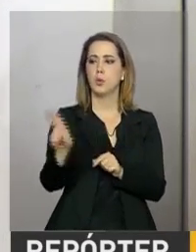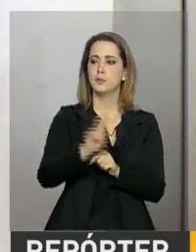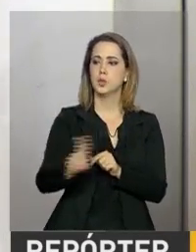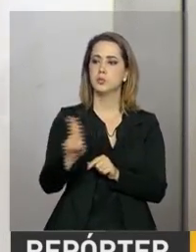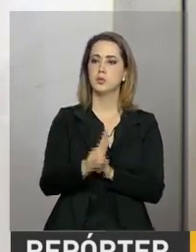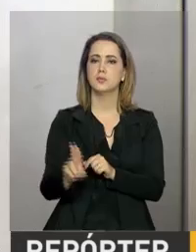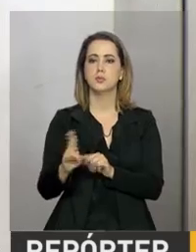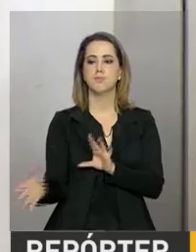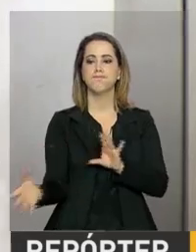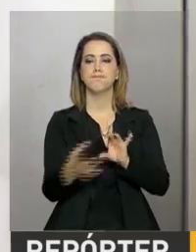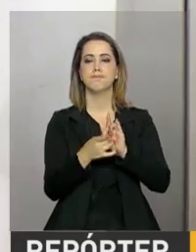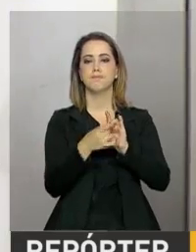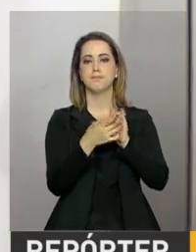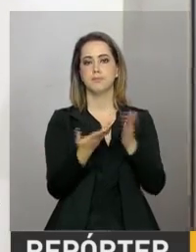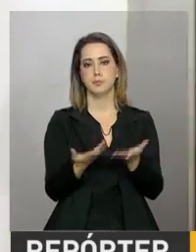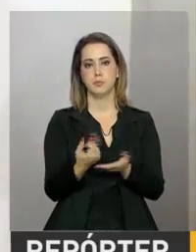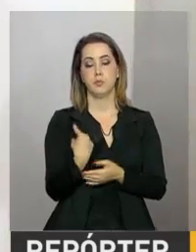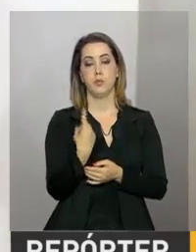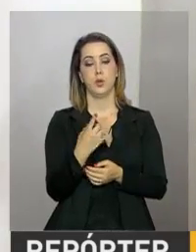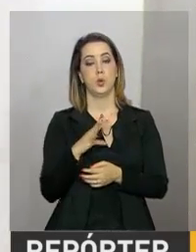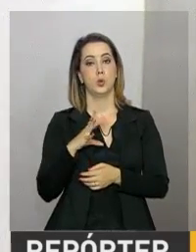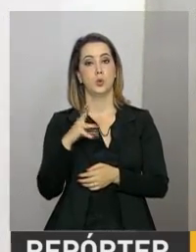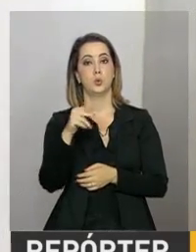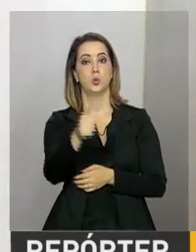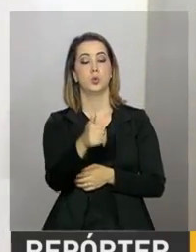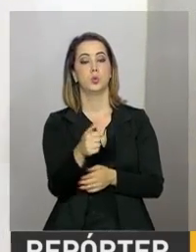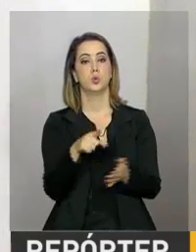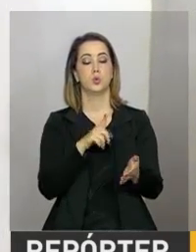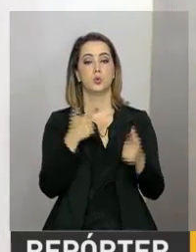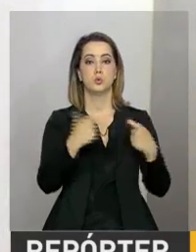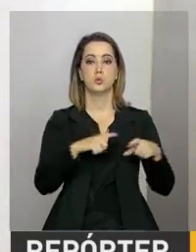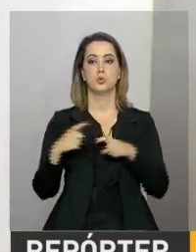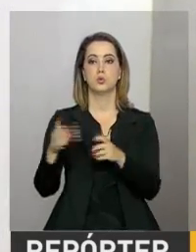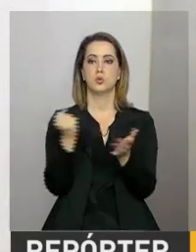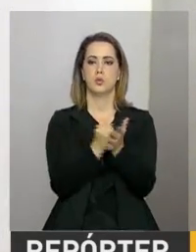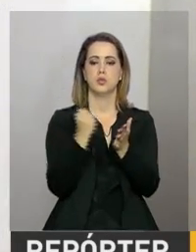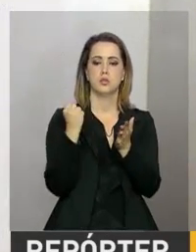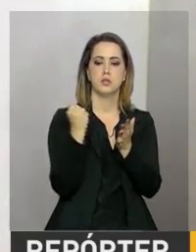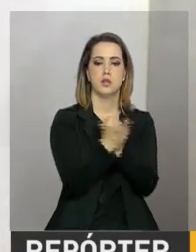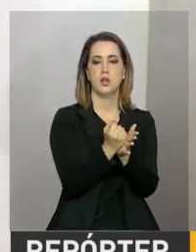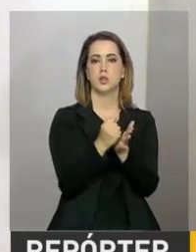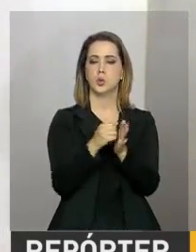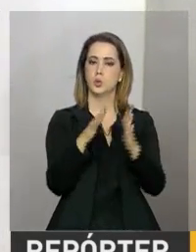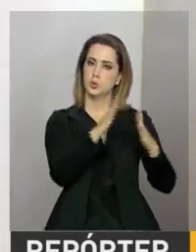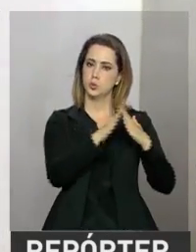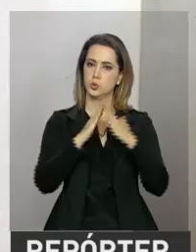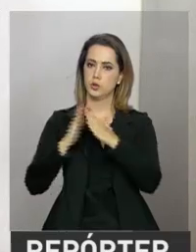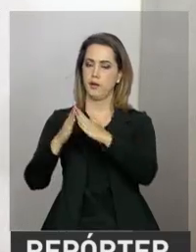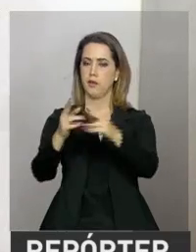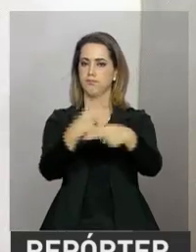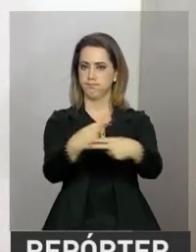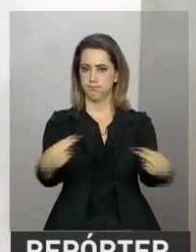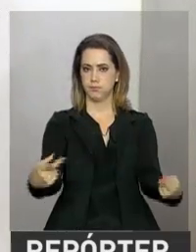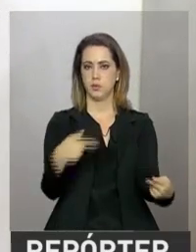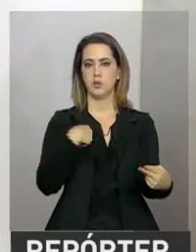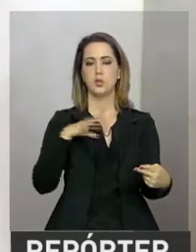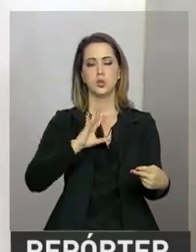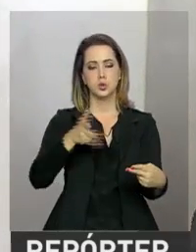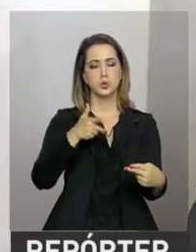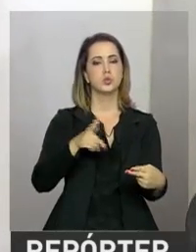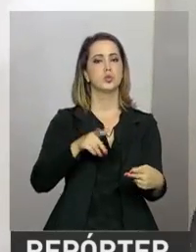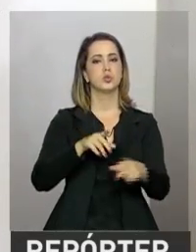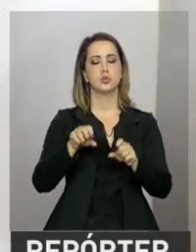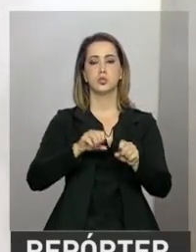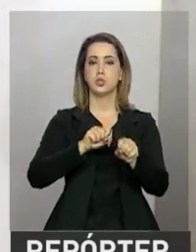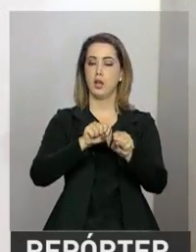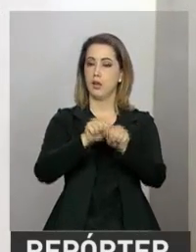esses grandes sistemas dos cartórios de imóveis com o sistema da ESPU, para que todo o trâmite da informação seja eletrônica, automática